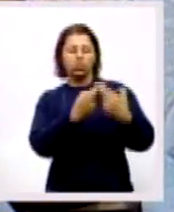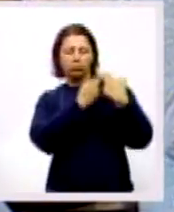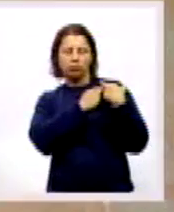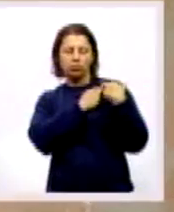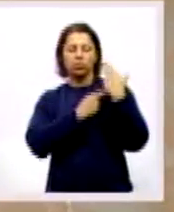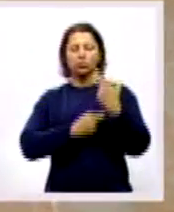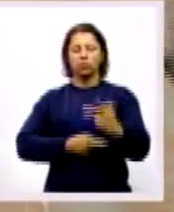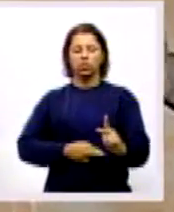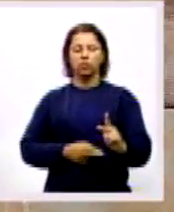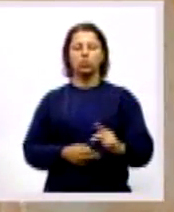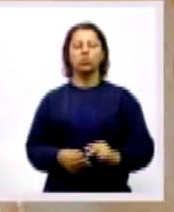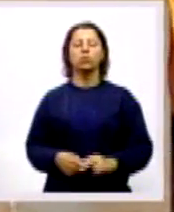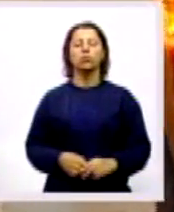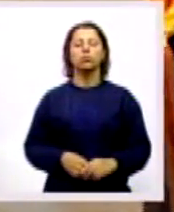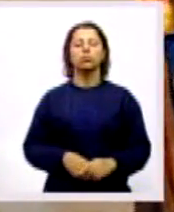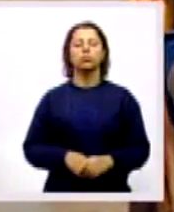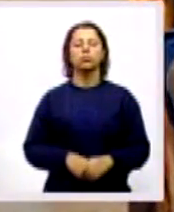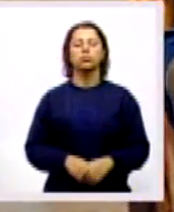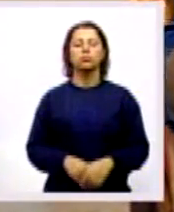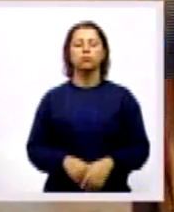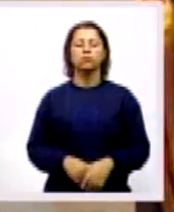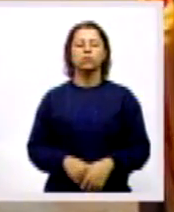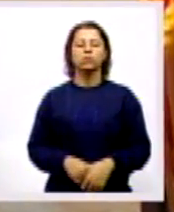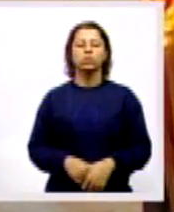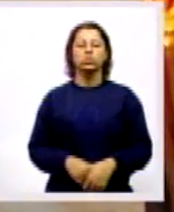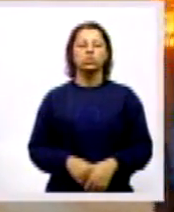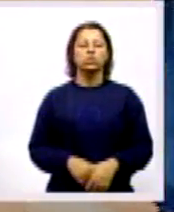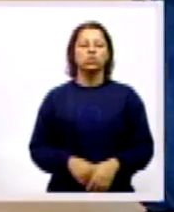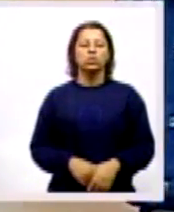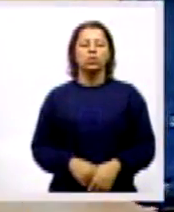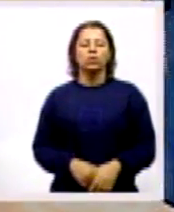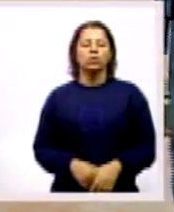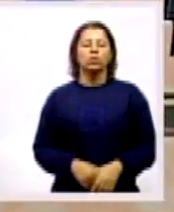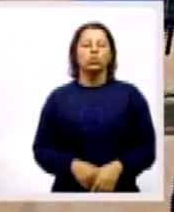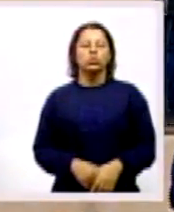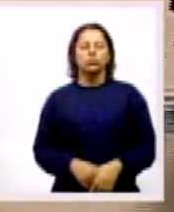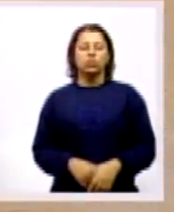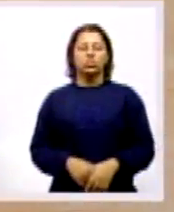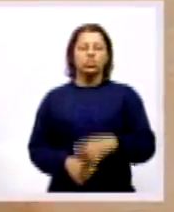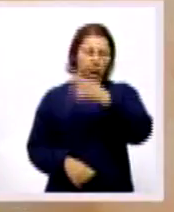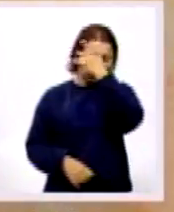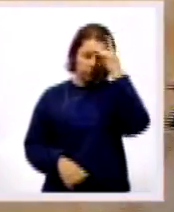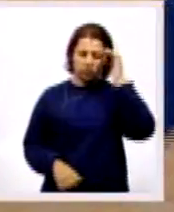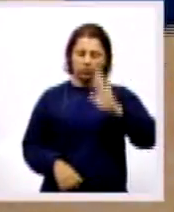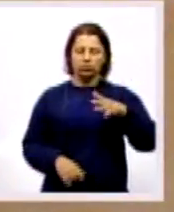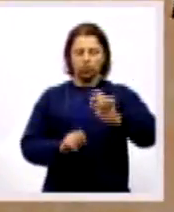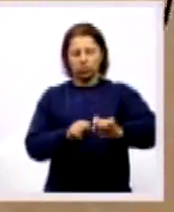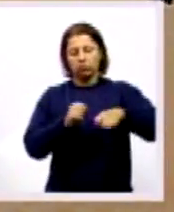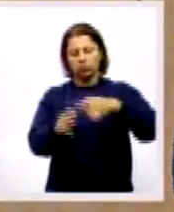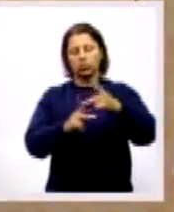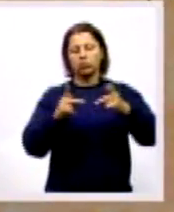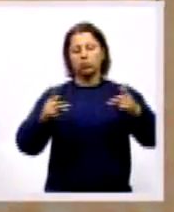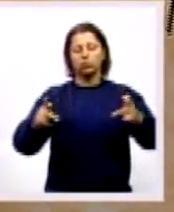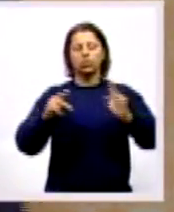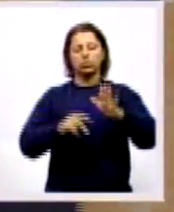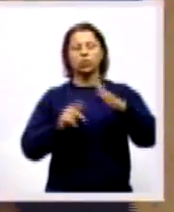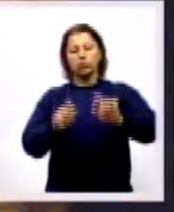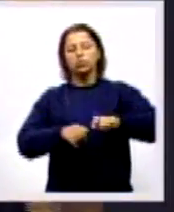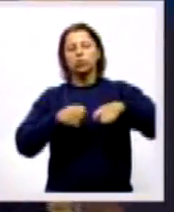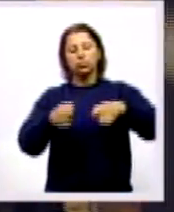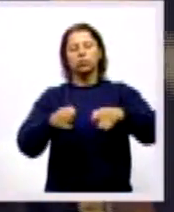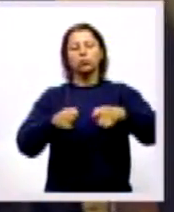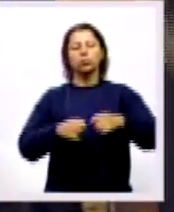responsabilidade que lhe cabe. Alguém já lhe presenteou a casa, alguém já lhe deu o bem